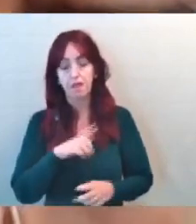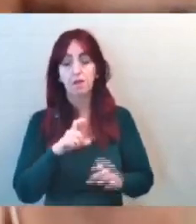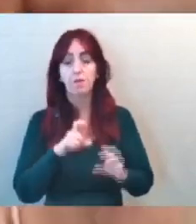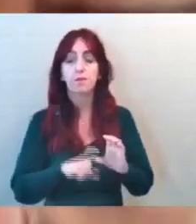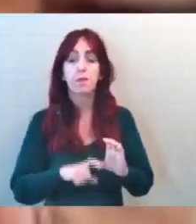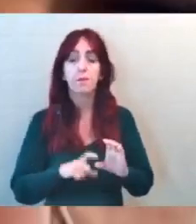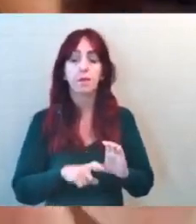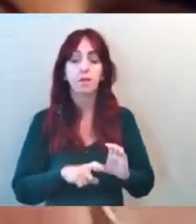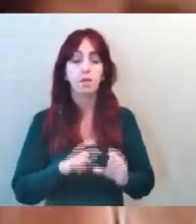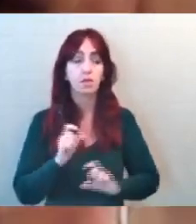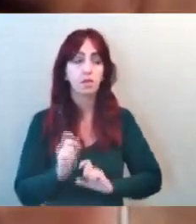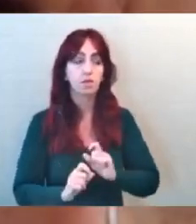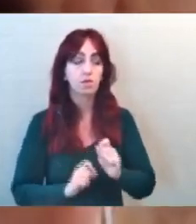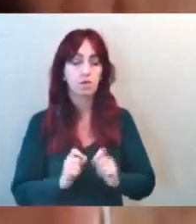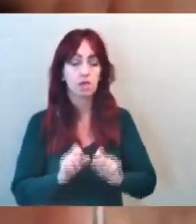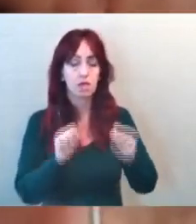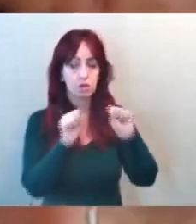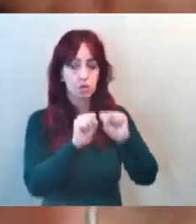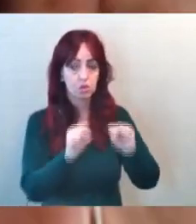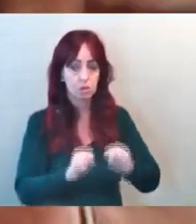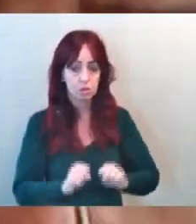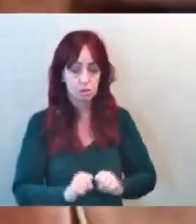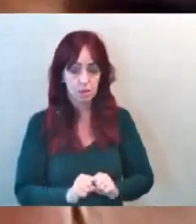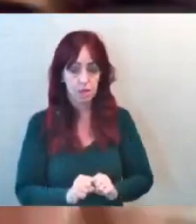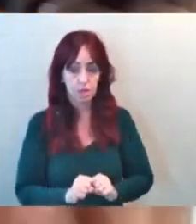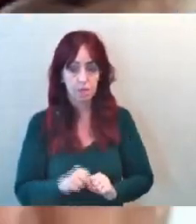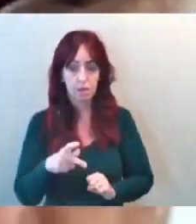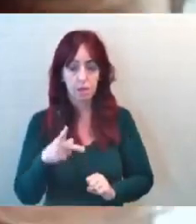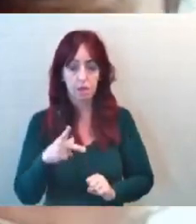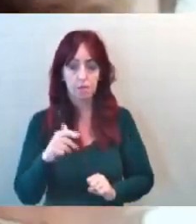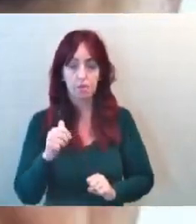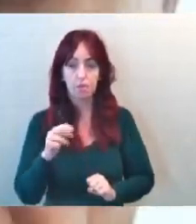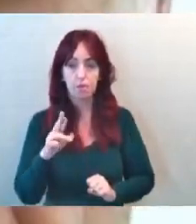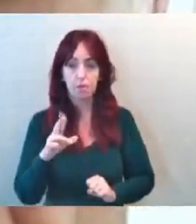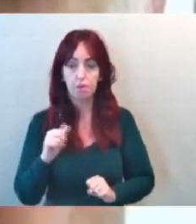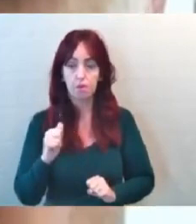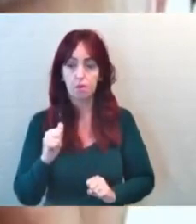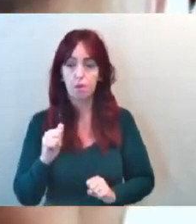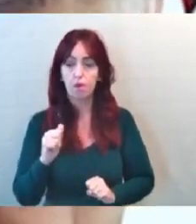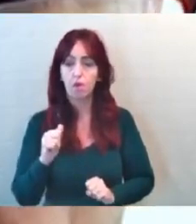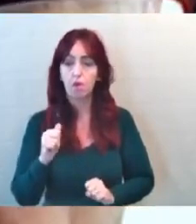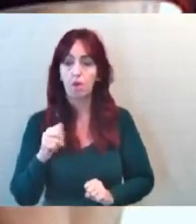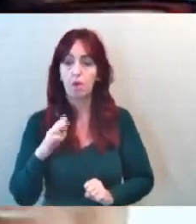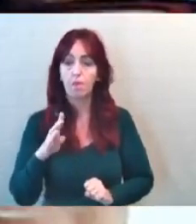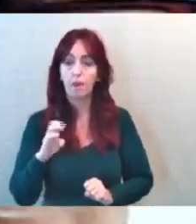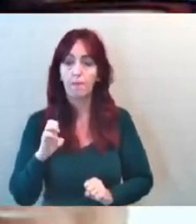dependendo um pouco do sistema da Prodabel para fazer essa distribuição, que é